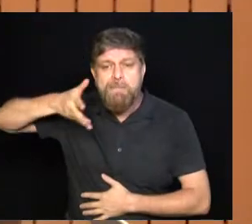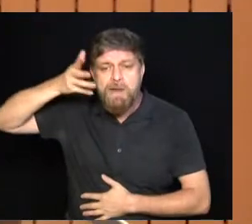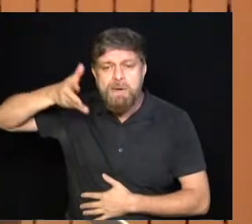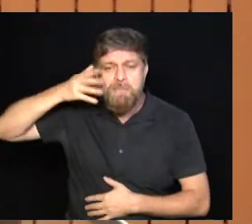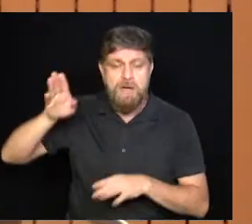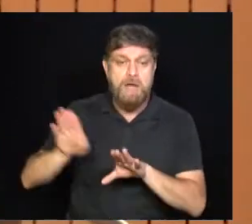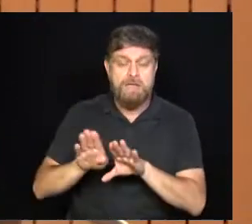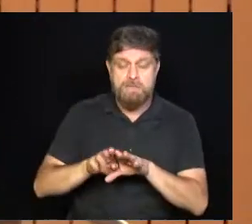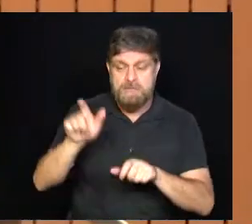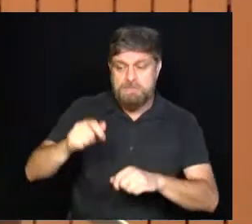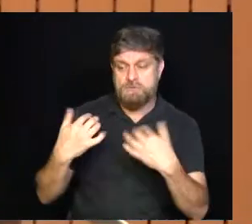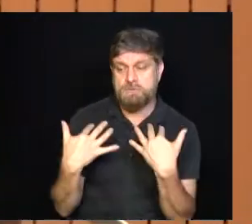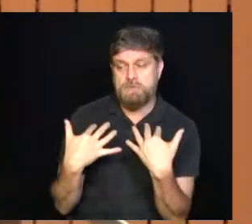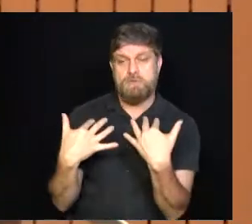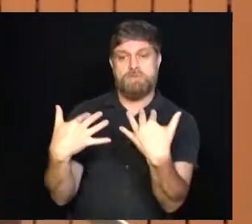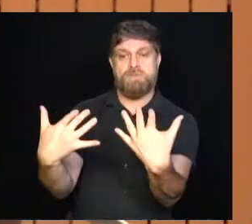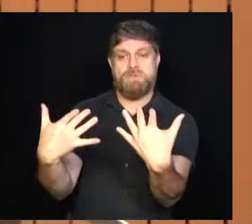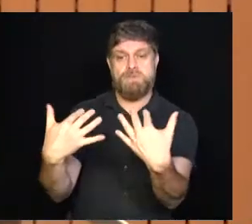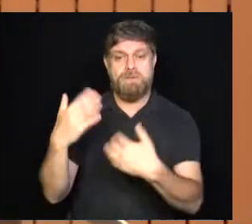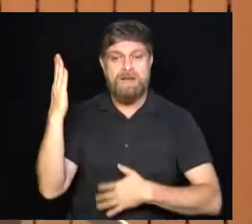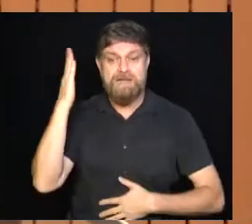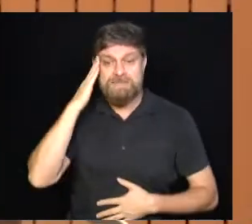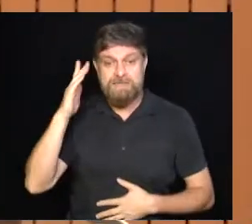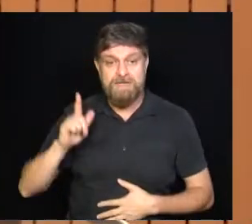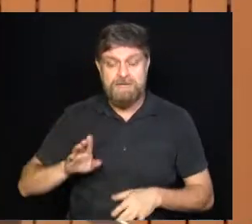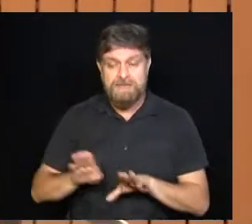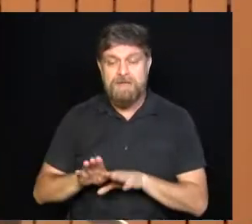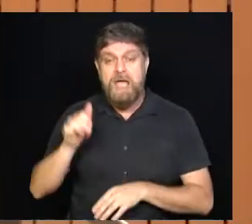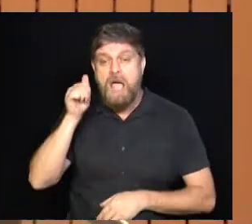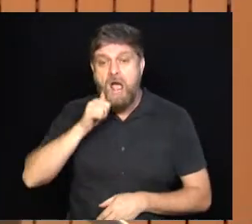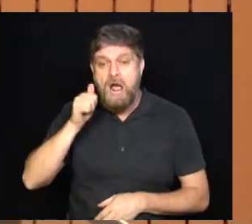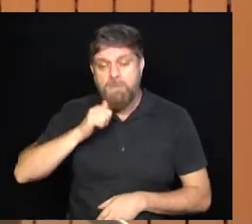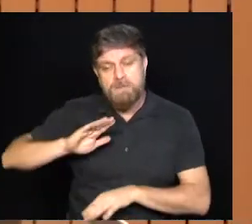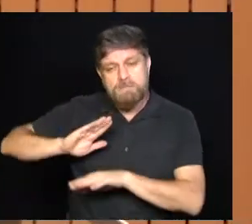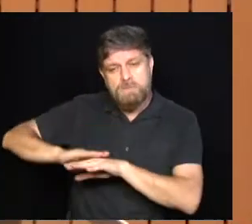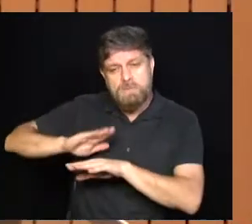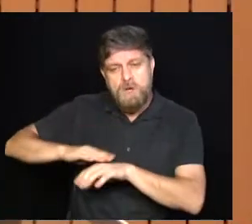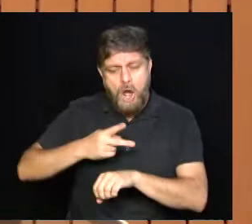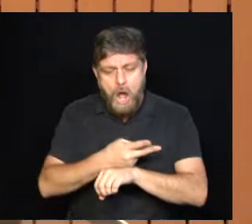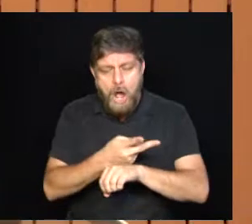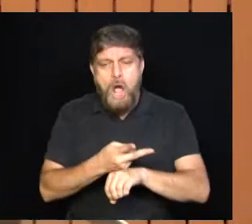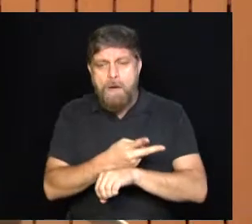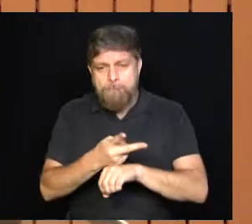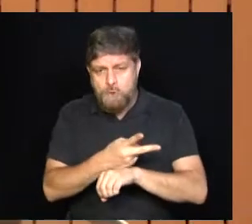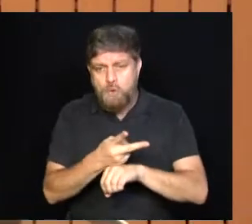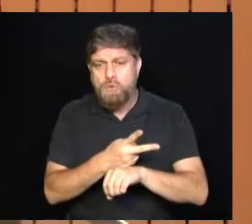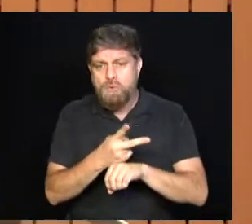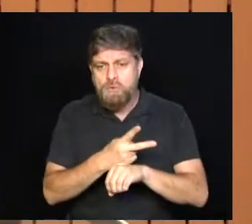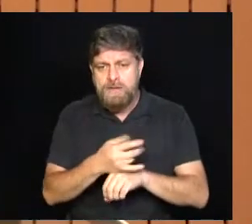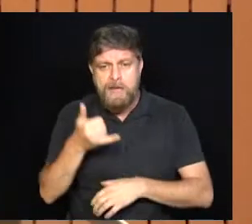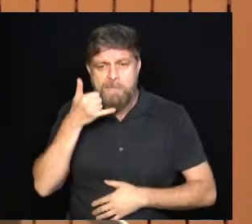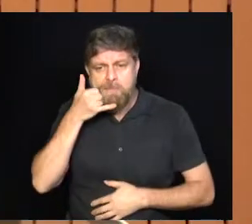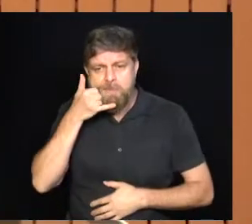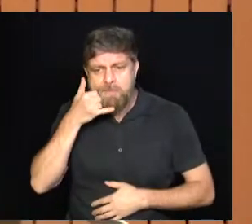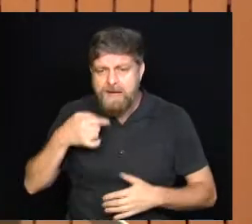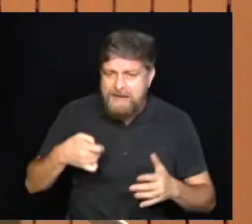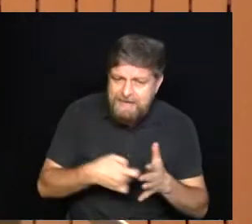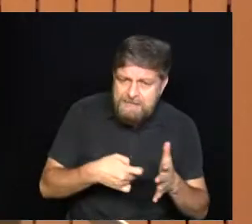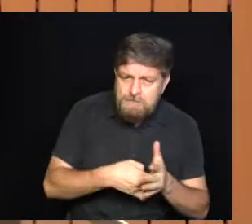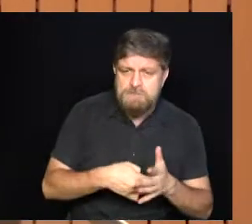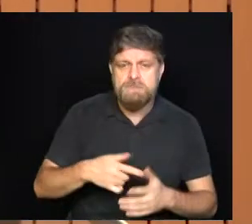mais visibilidade para os trabalhos e faz com que as mulheres procurem mais esse serviço. Então, nós tivemos,